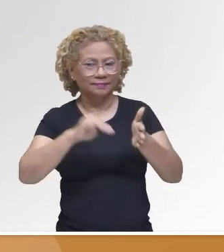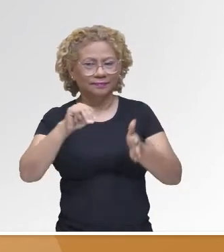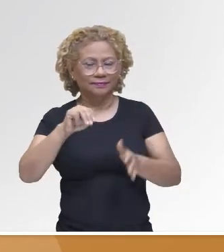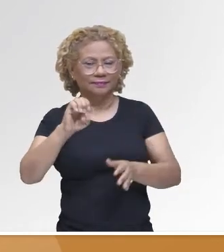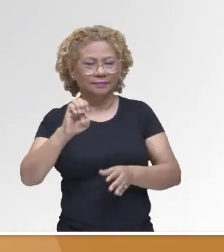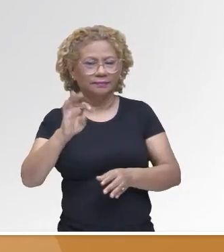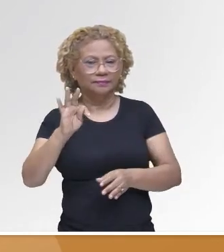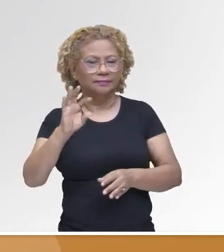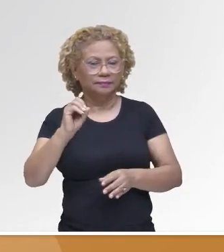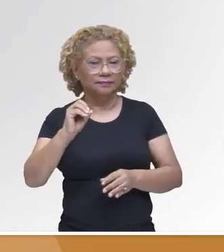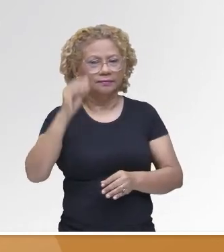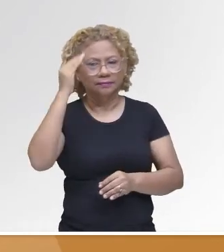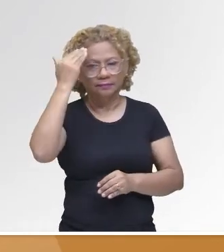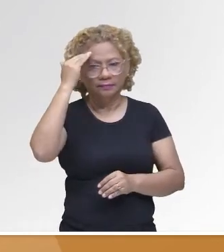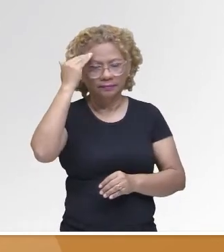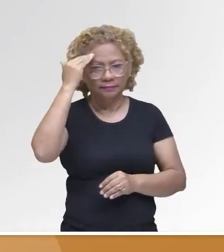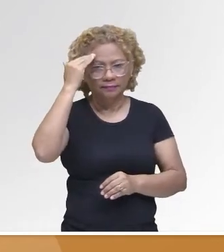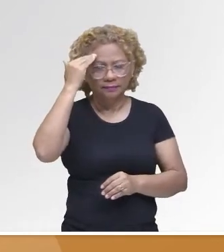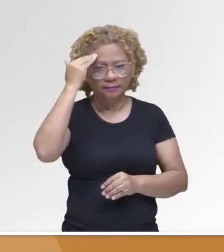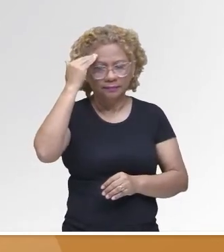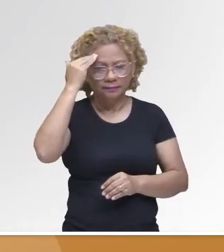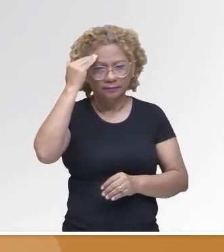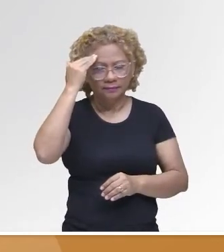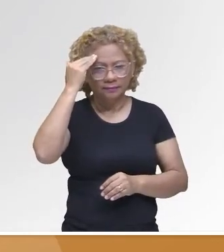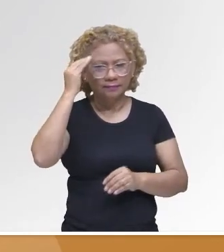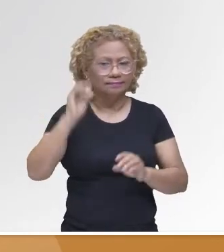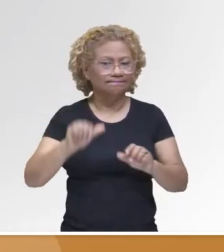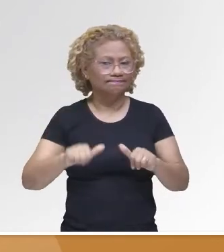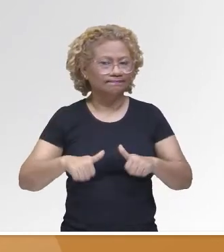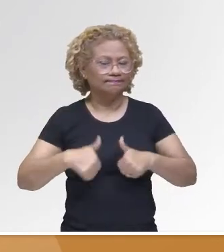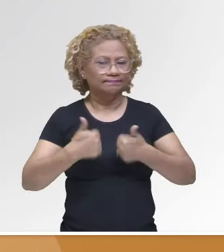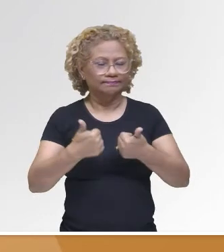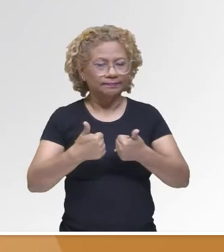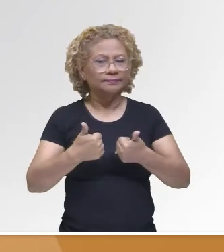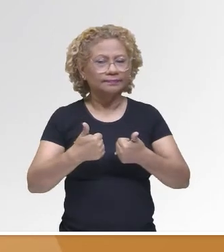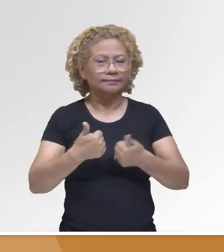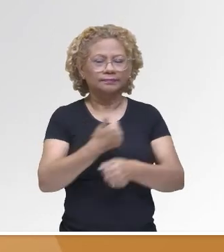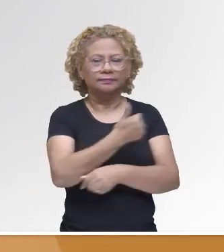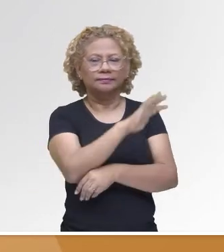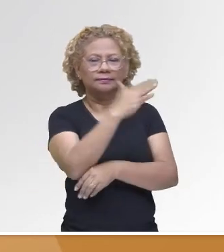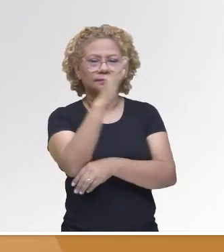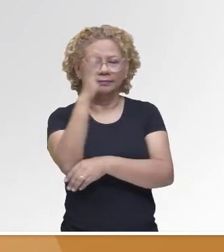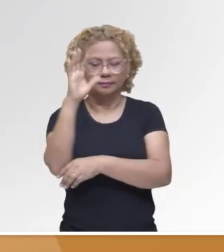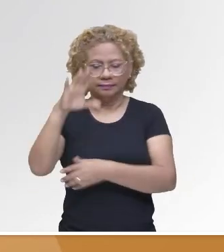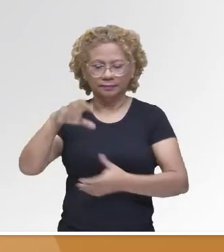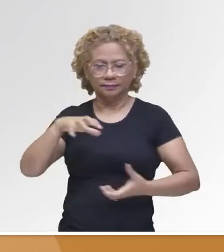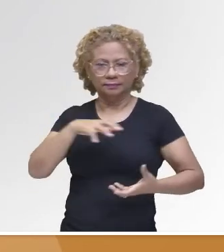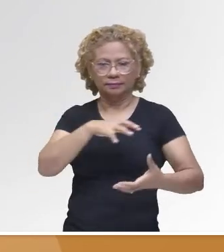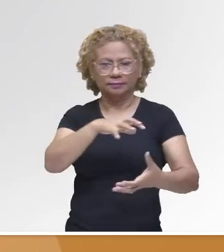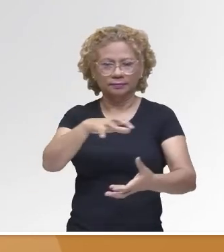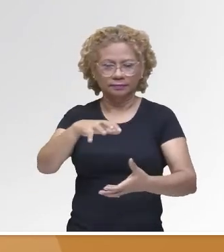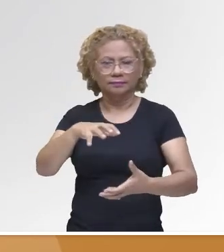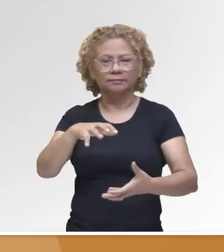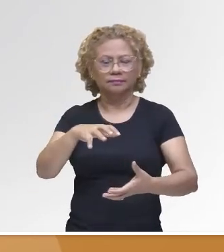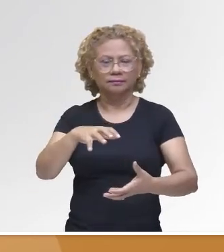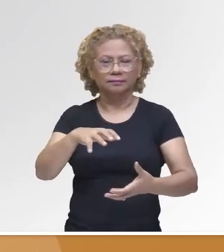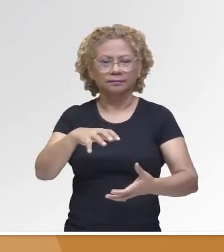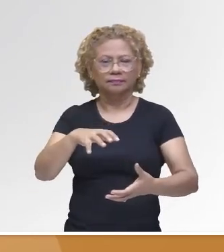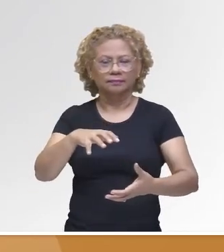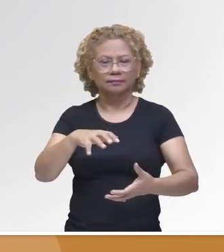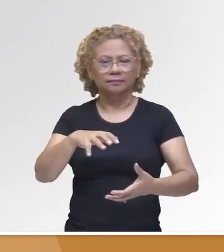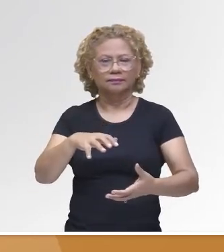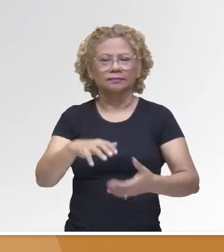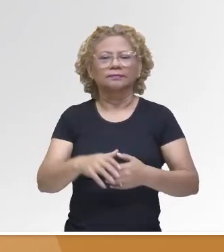a compreensão dos fenômenos da natureza, do fenômeno do mundo, nos mostra que existem diferentes caminhos para